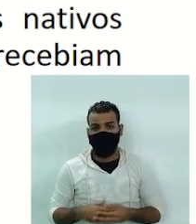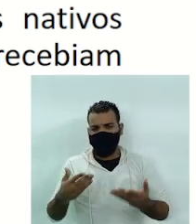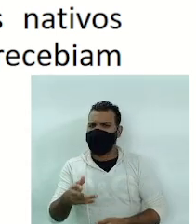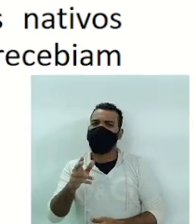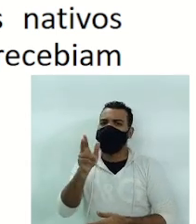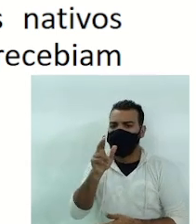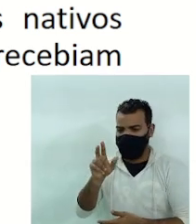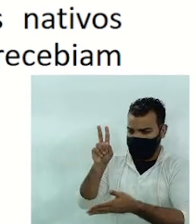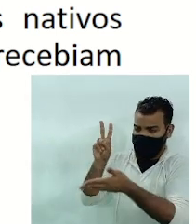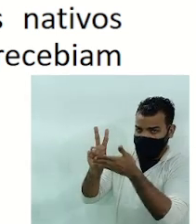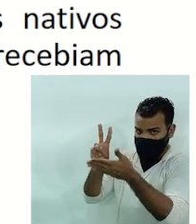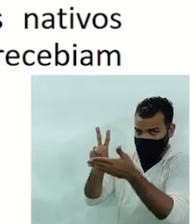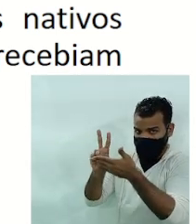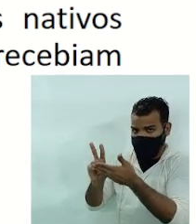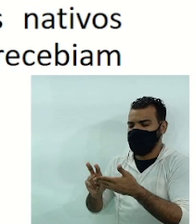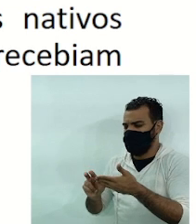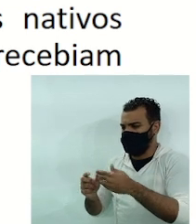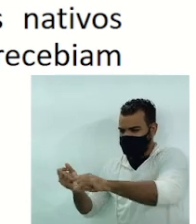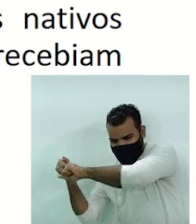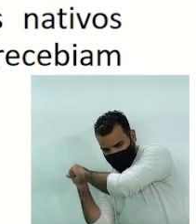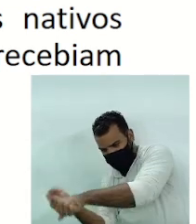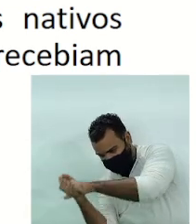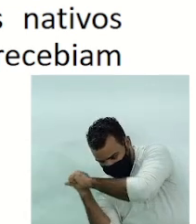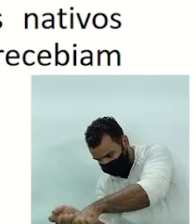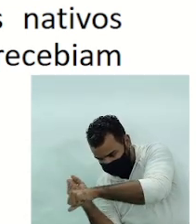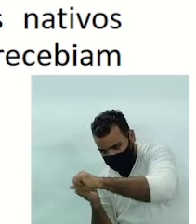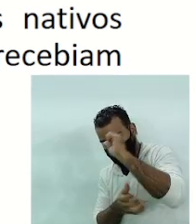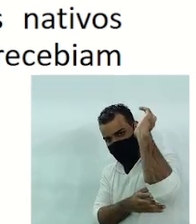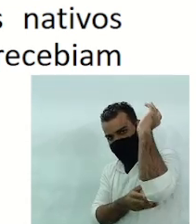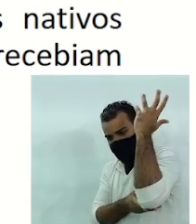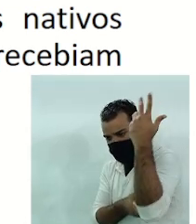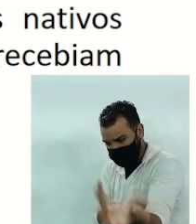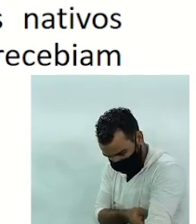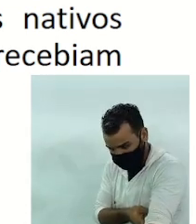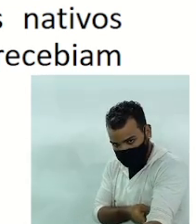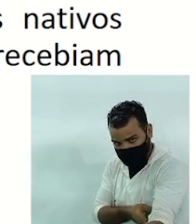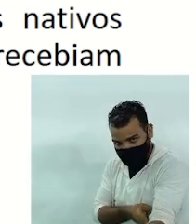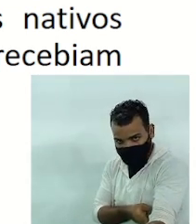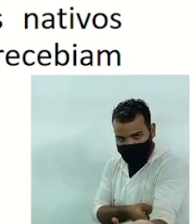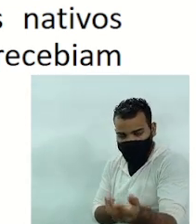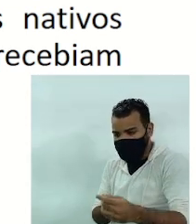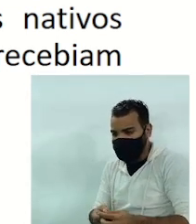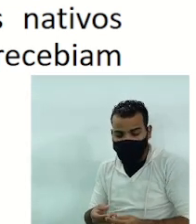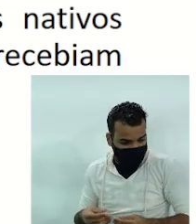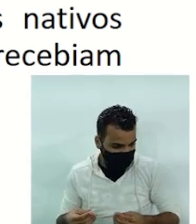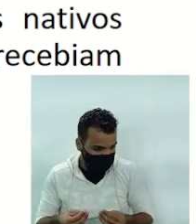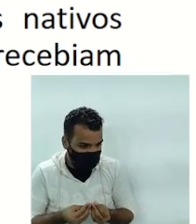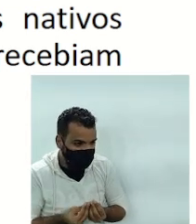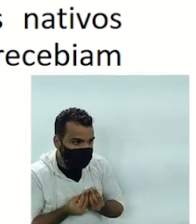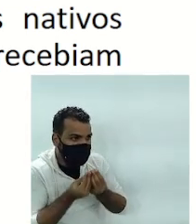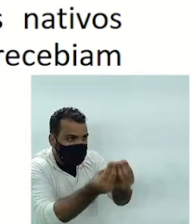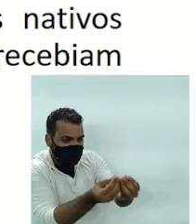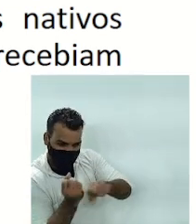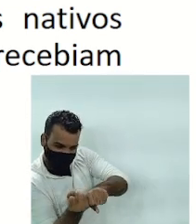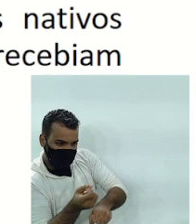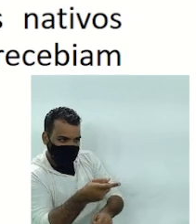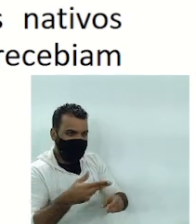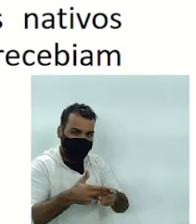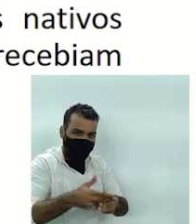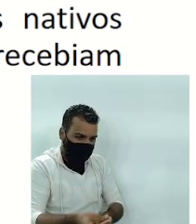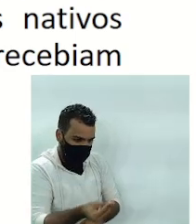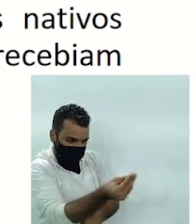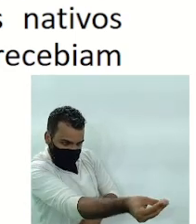de derrubada e feitoria. Em troca, recebia o quê? Machados, espelhos,